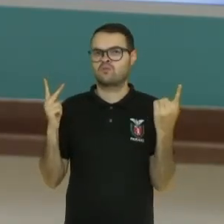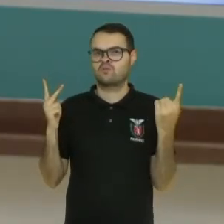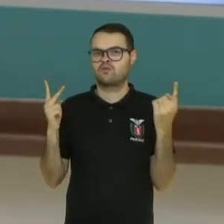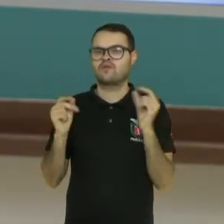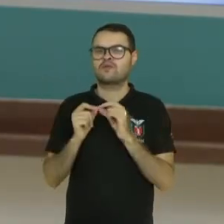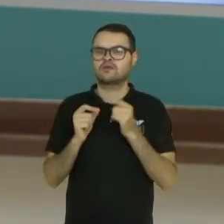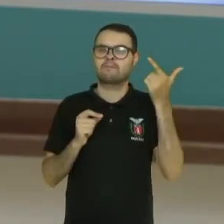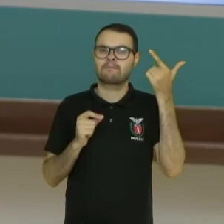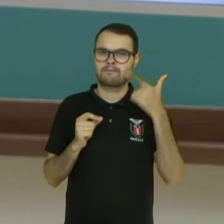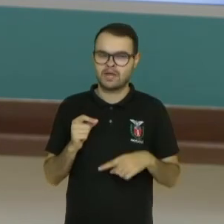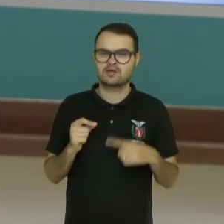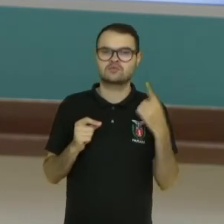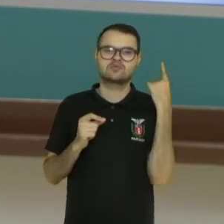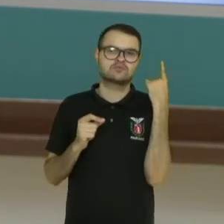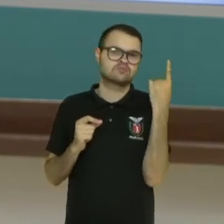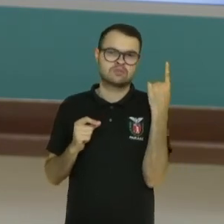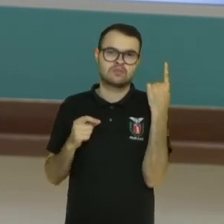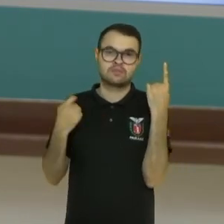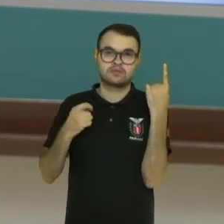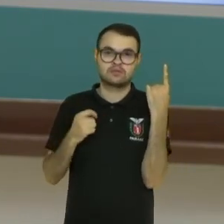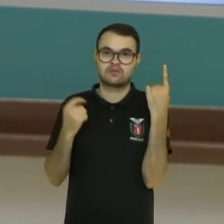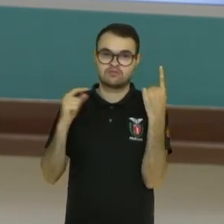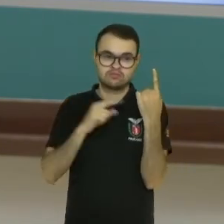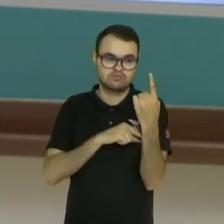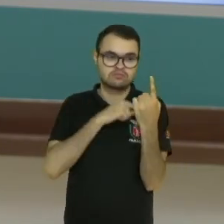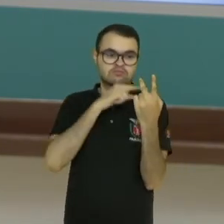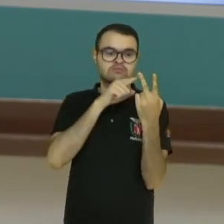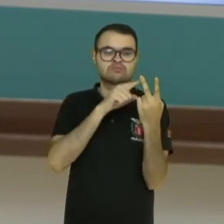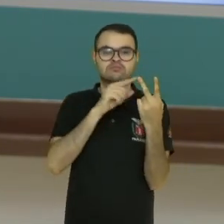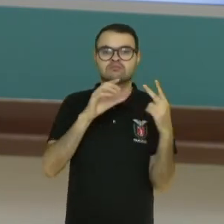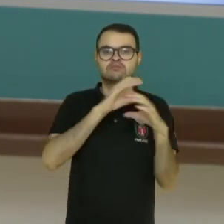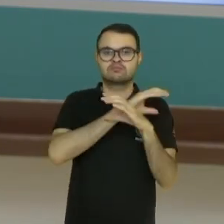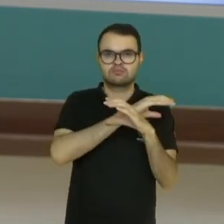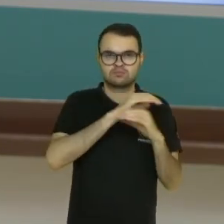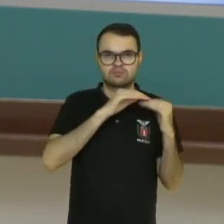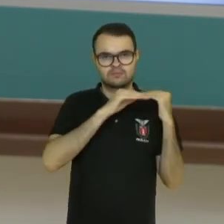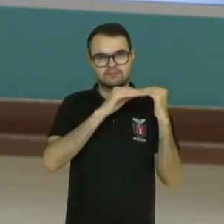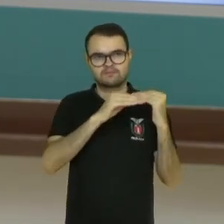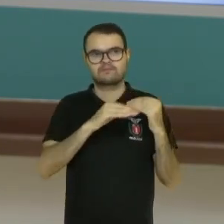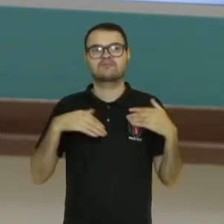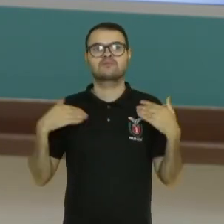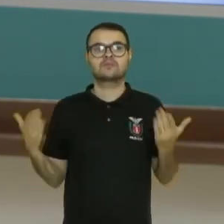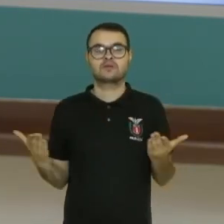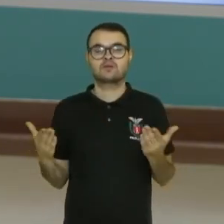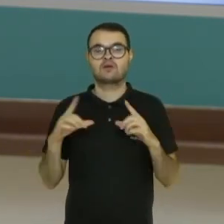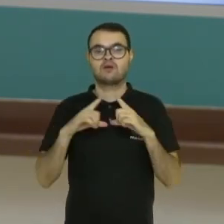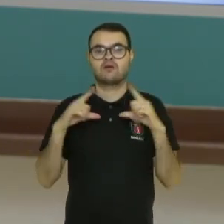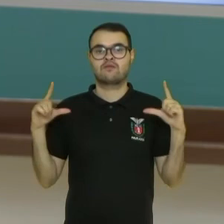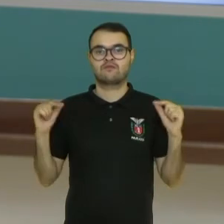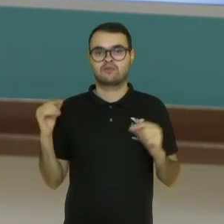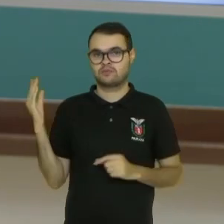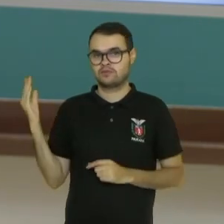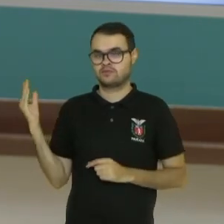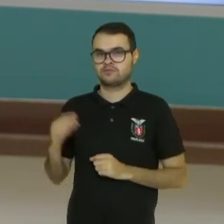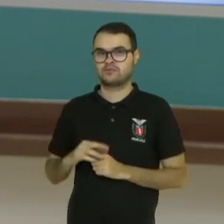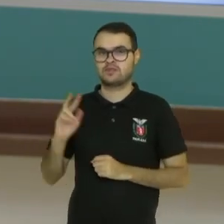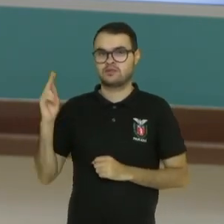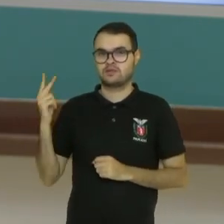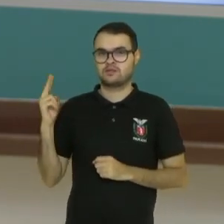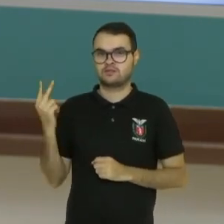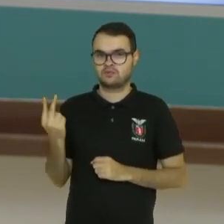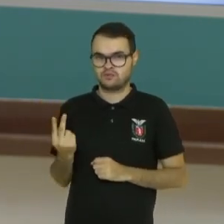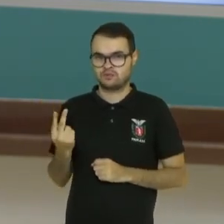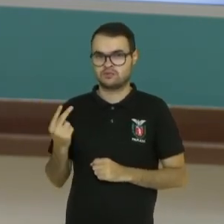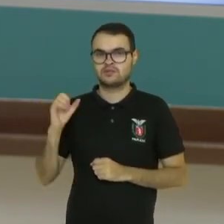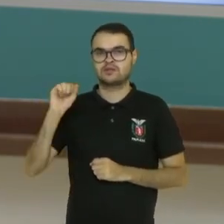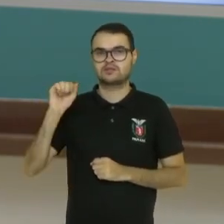mais uma, né, uma ligação, precisa de dois elétrons para completar a sua estabilidade. Portanto, a fórmula vai ficar assim: